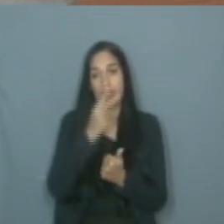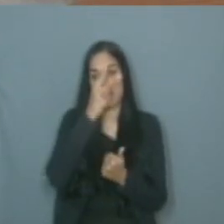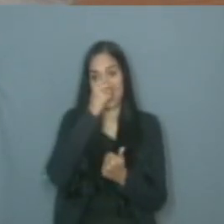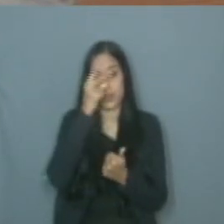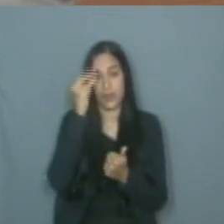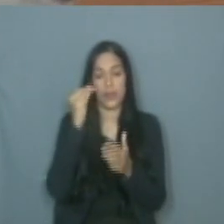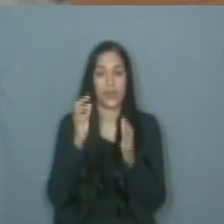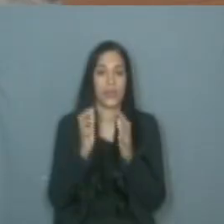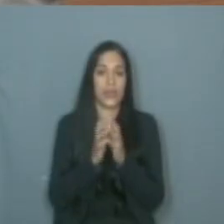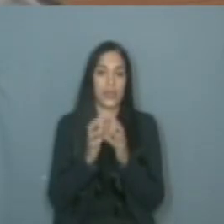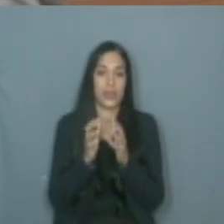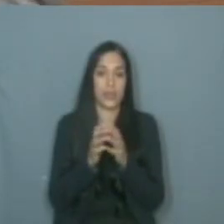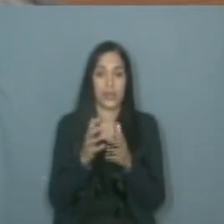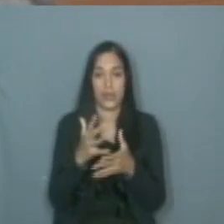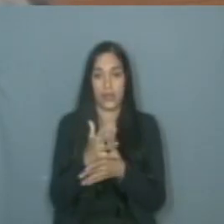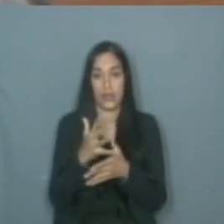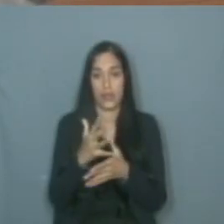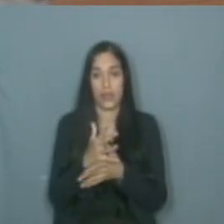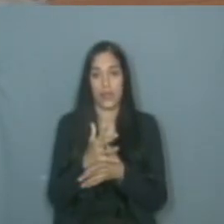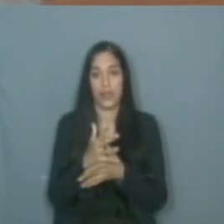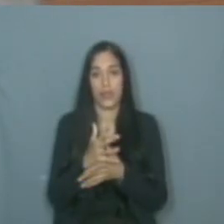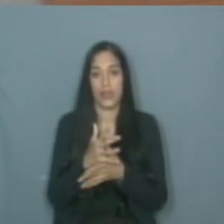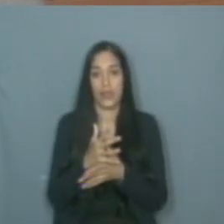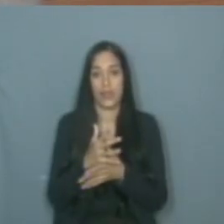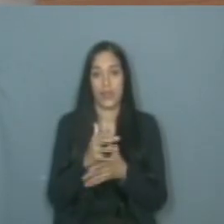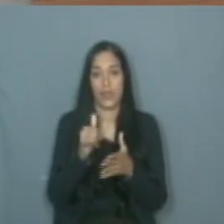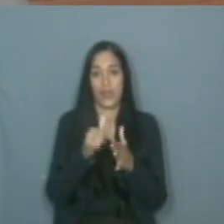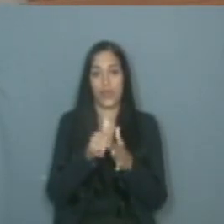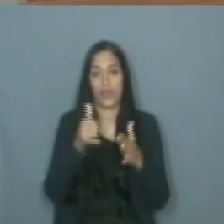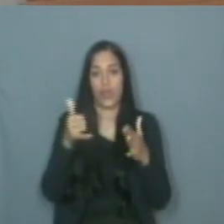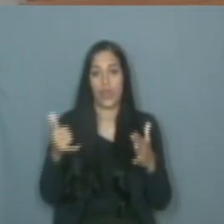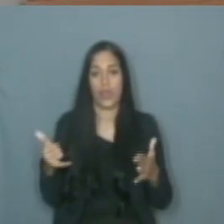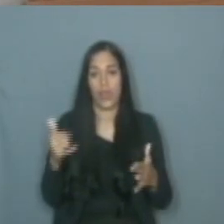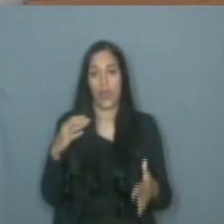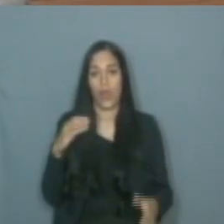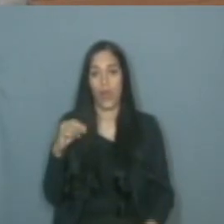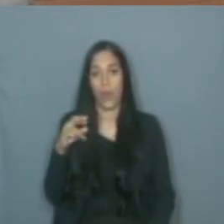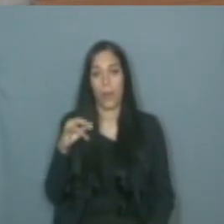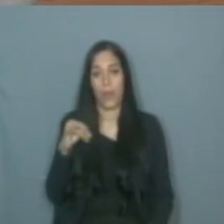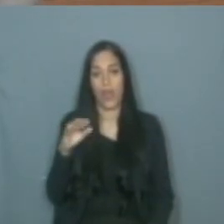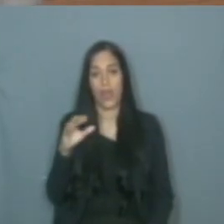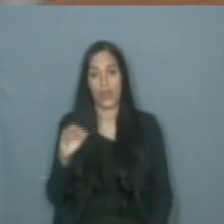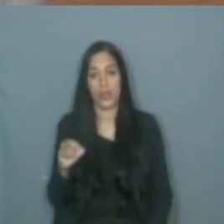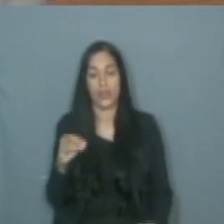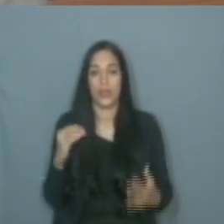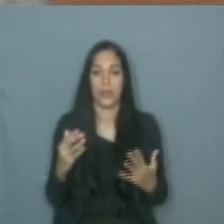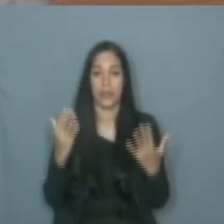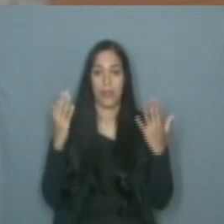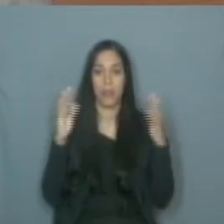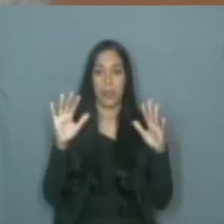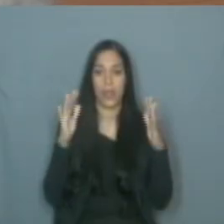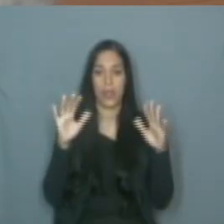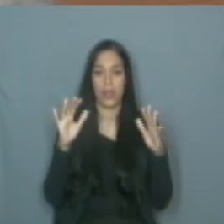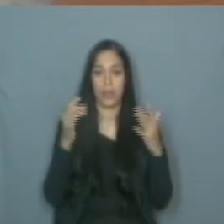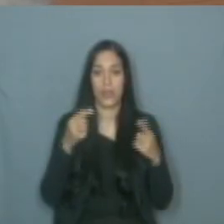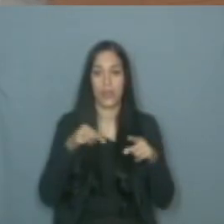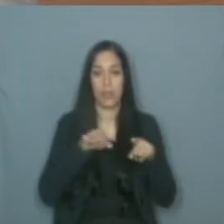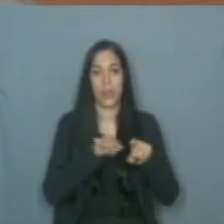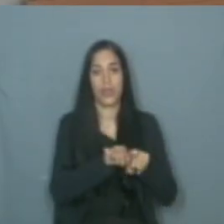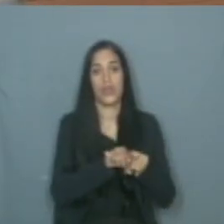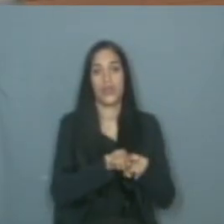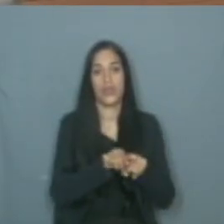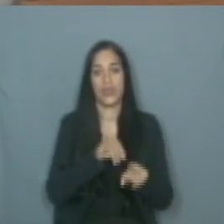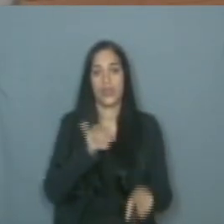cidade, que inclusive ganhou uma página inteira do Jornal do Comércio. Parabéns aí ao pessoal que patrocina o Jornal do